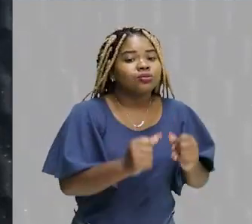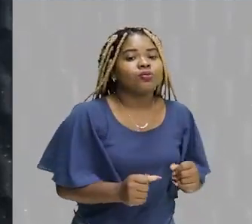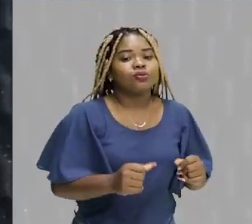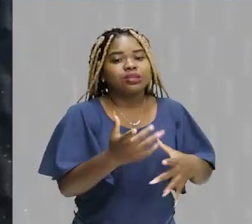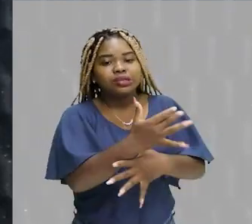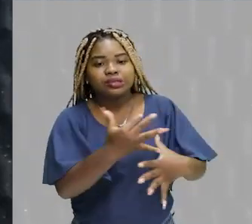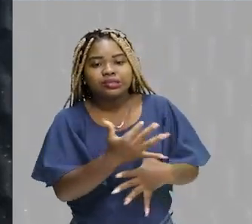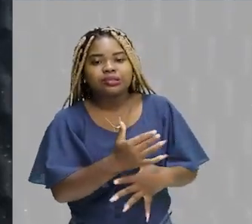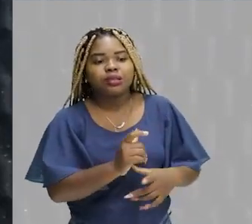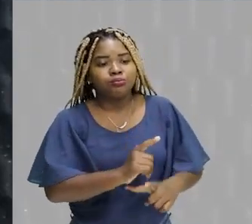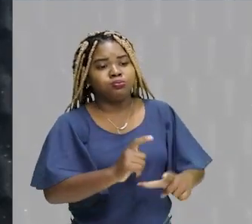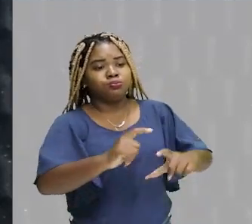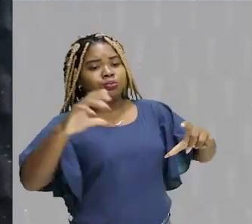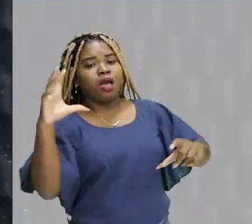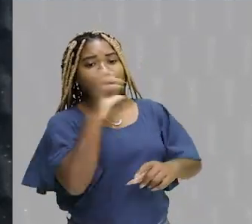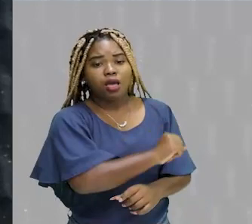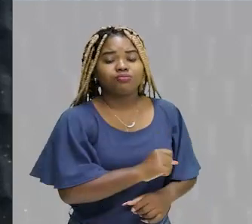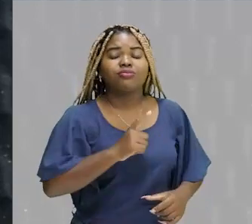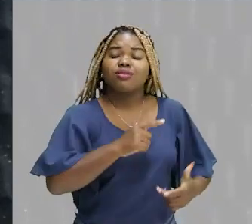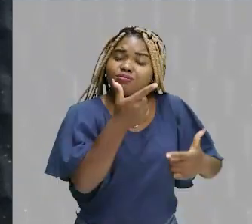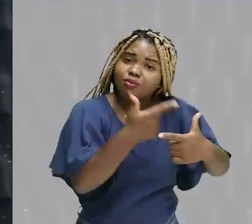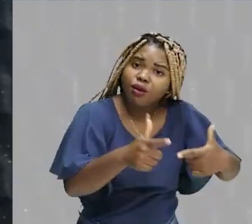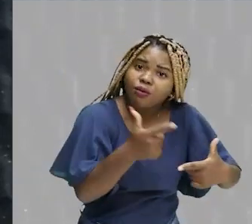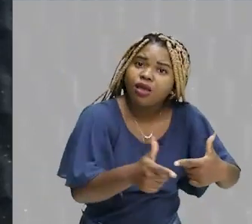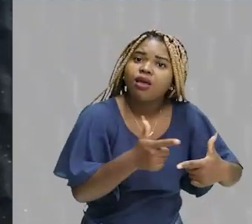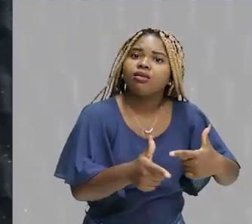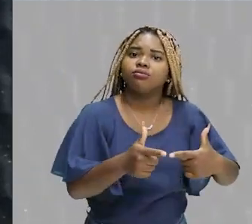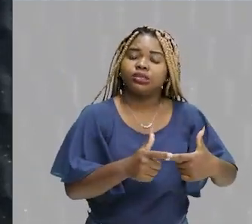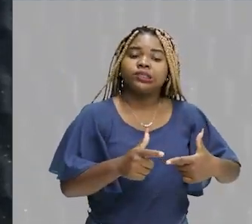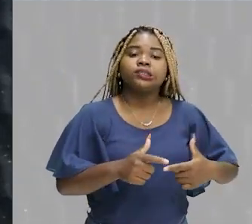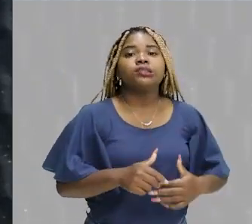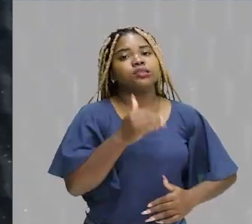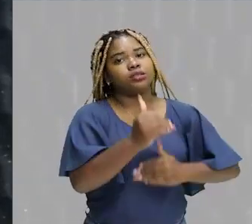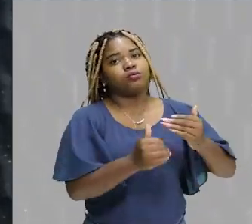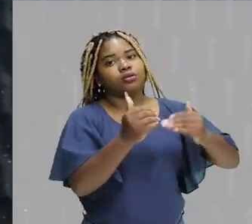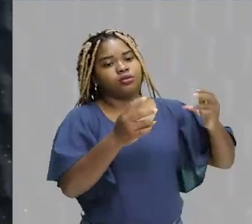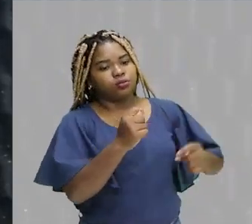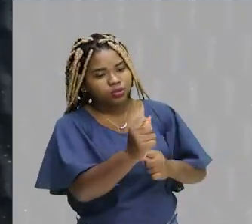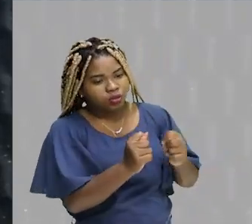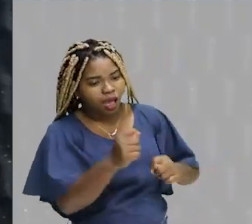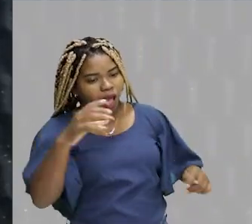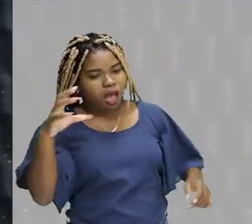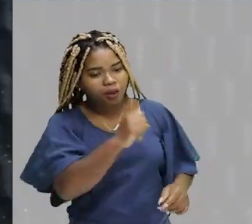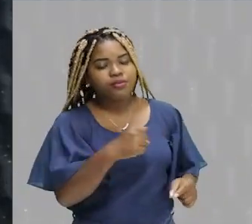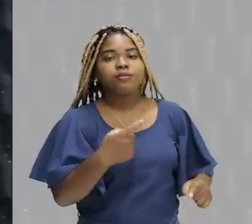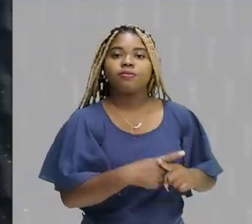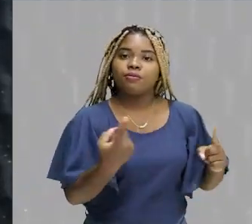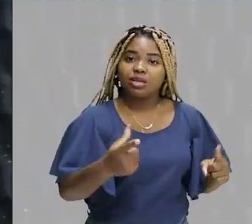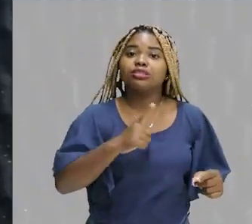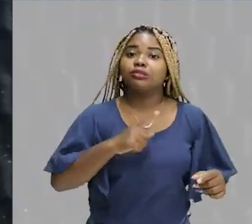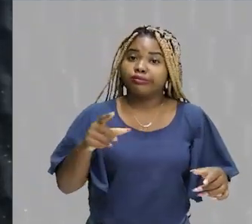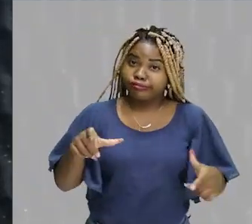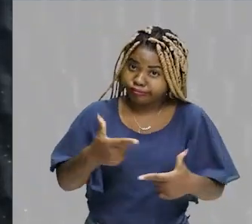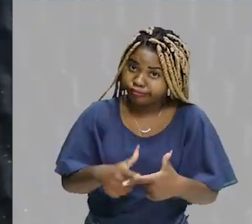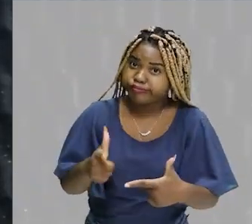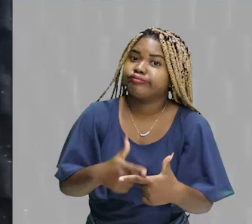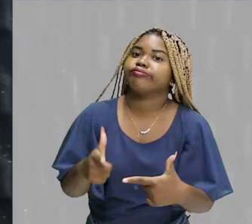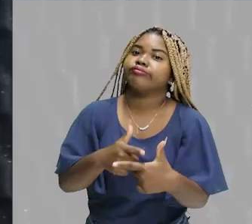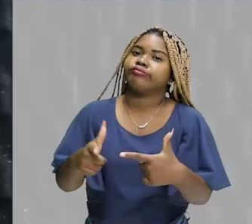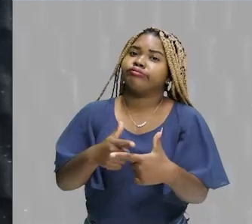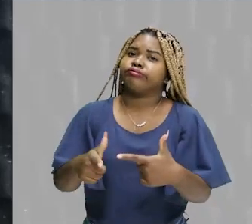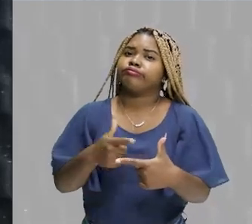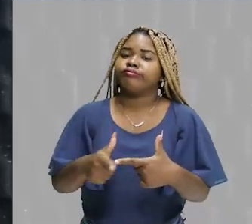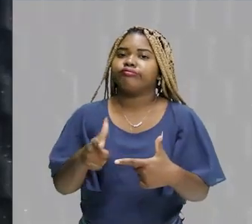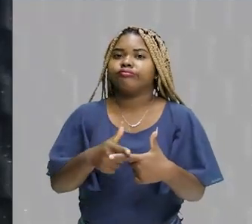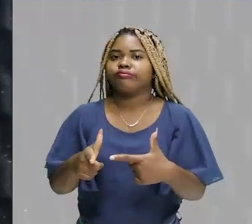efeito rebote, esse efeito colateral. Você tem um crescimento econômico rápido, mas ao mesmo tempo crescem os problemas